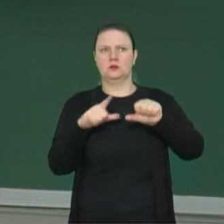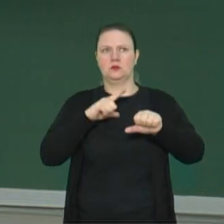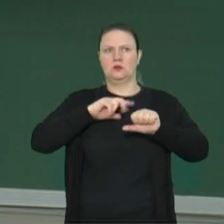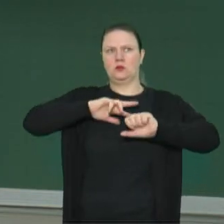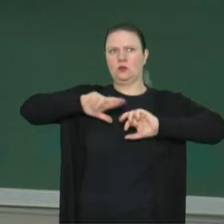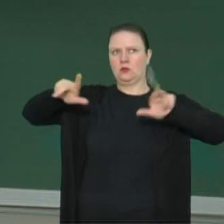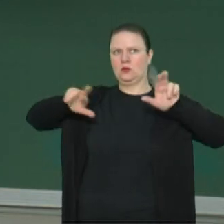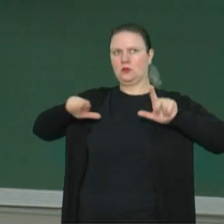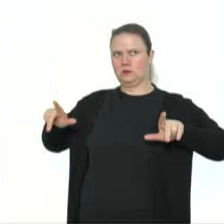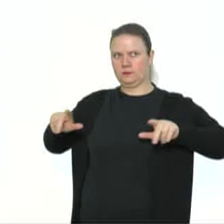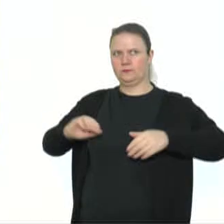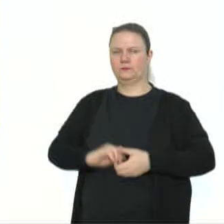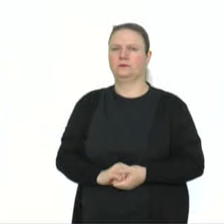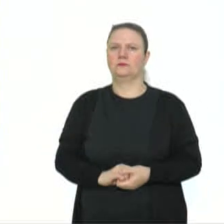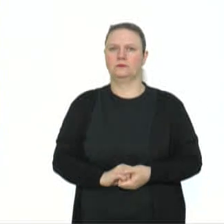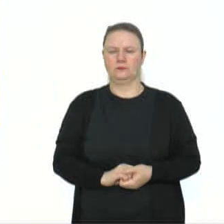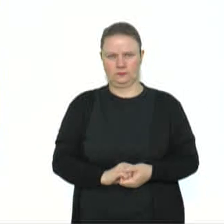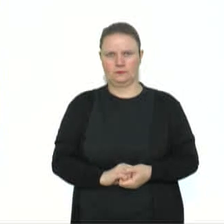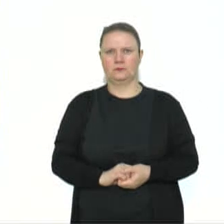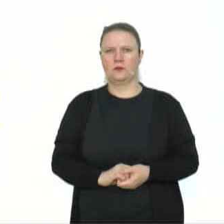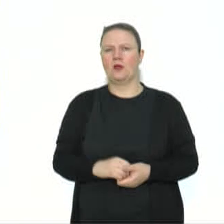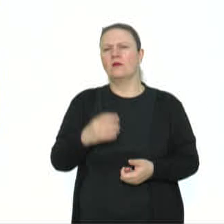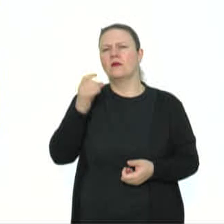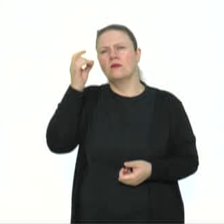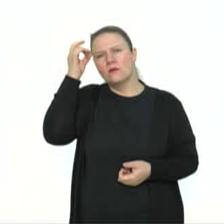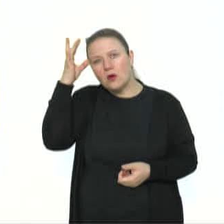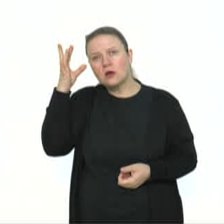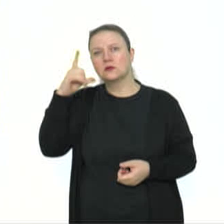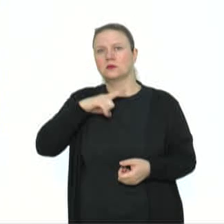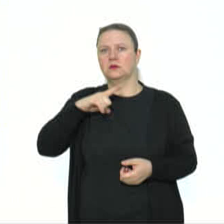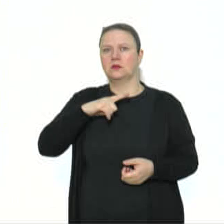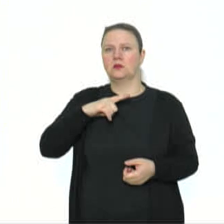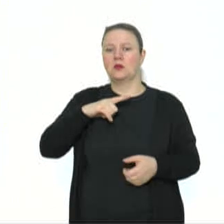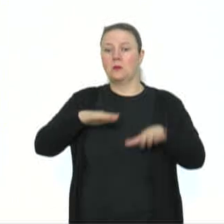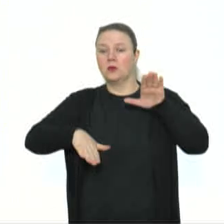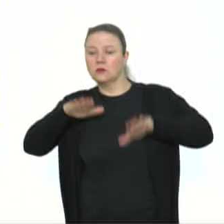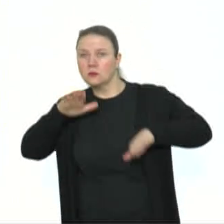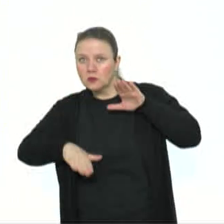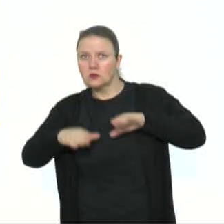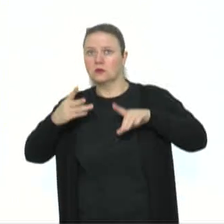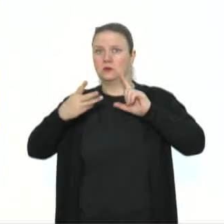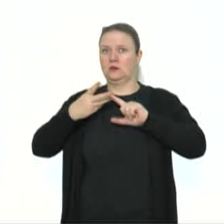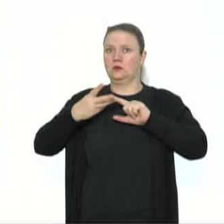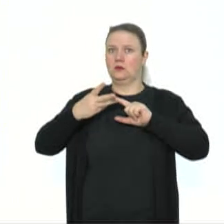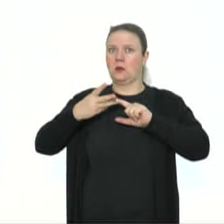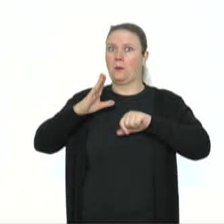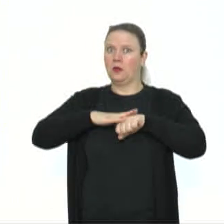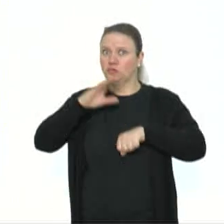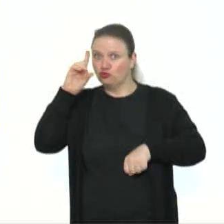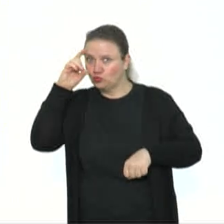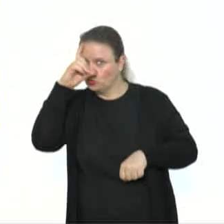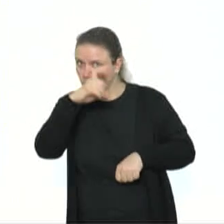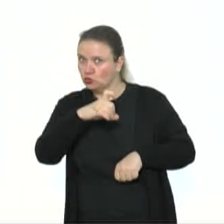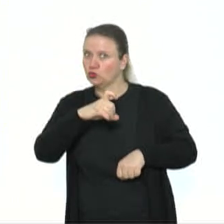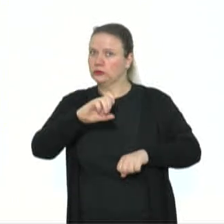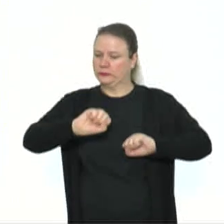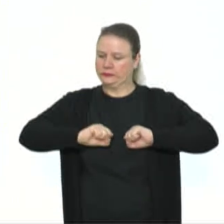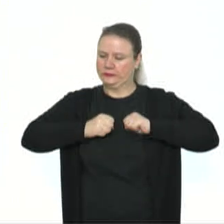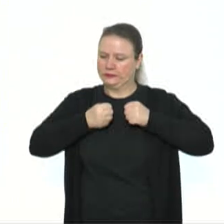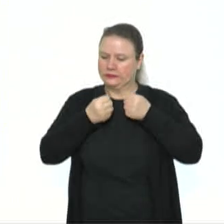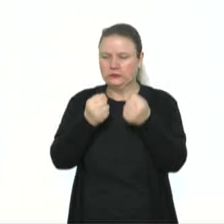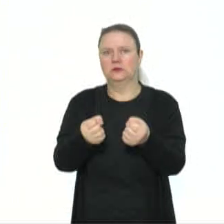que são retratadas aqui. Então são situações mais fáceis, vários níveis. Então dependendo do grau que de cada praticante está, né? Então